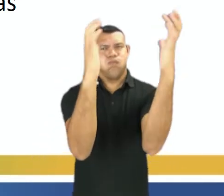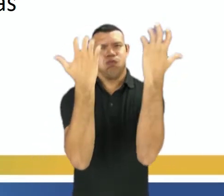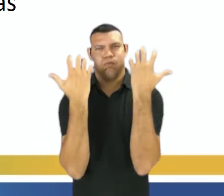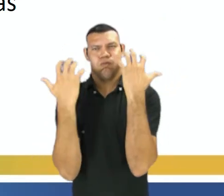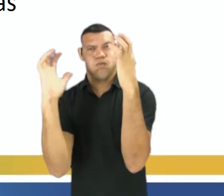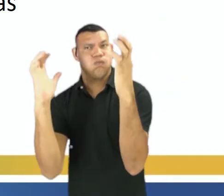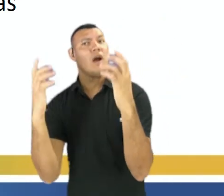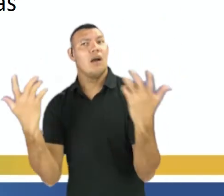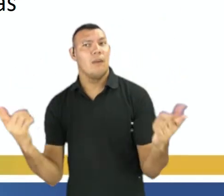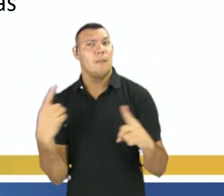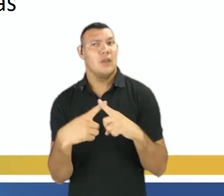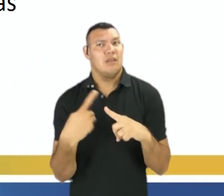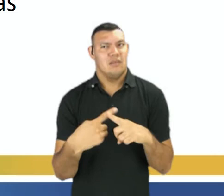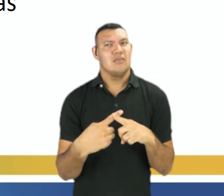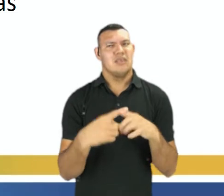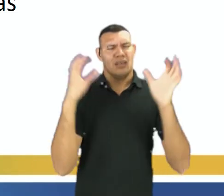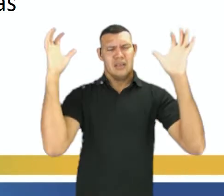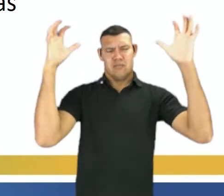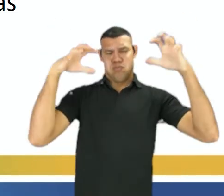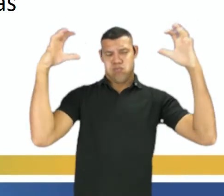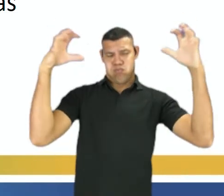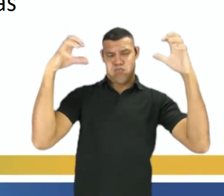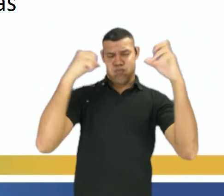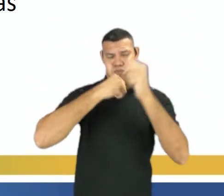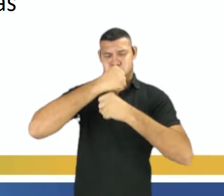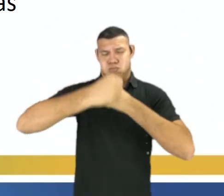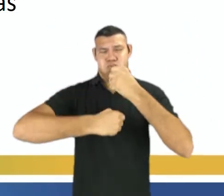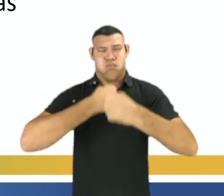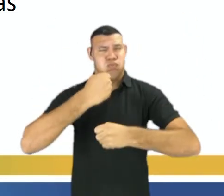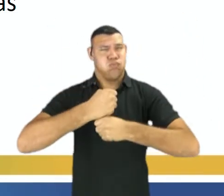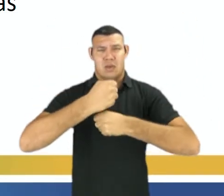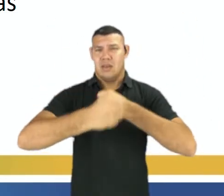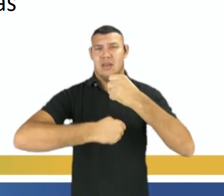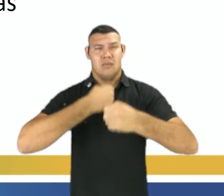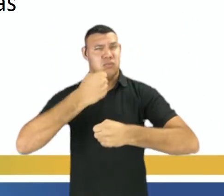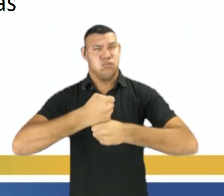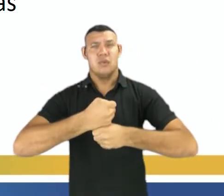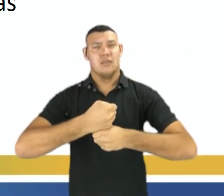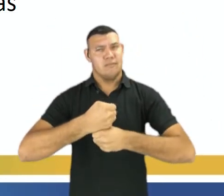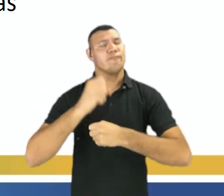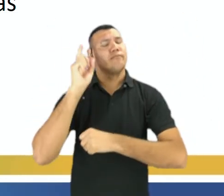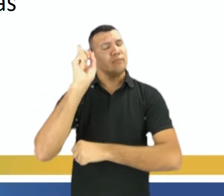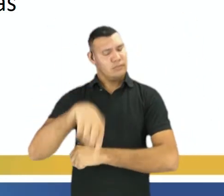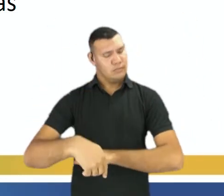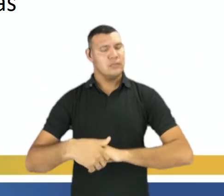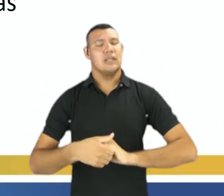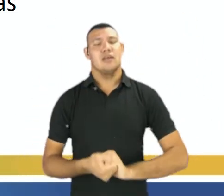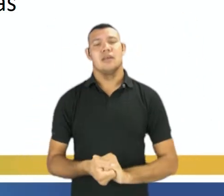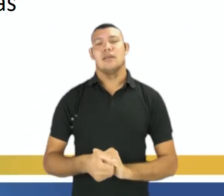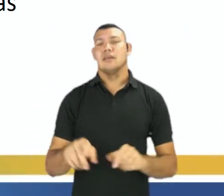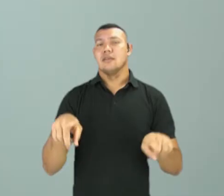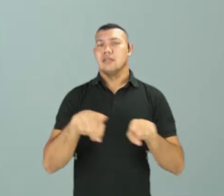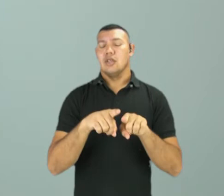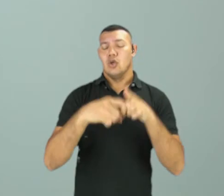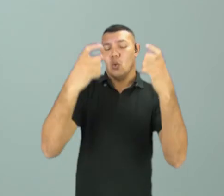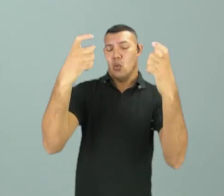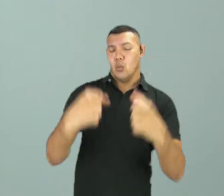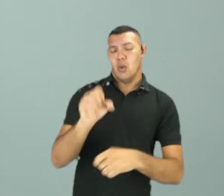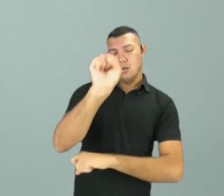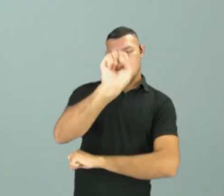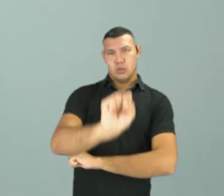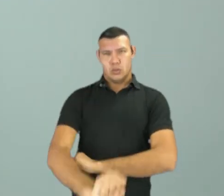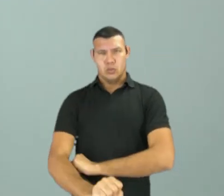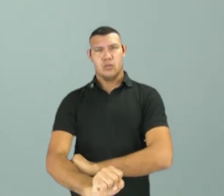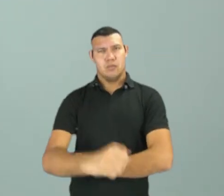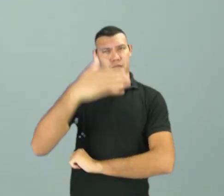apresentar chuvas durante o ano inteiro, principalmente nas serras. A Mata dos Pinhais, né, nós vimos ela que elas estão em direção aí ao sul do Brasil,